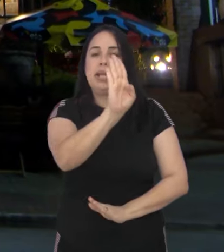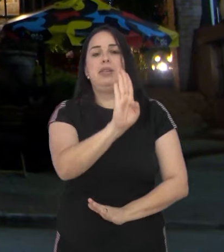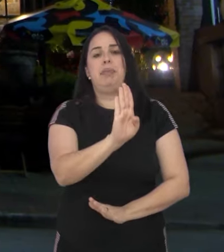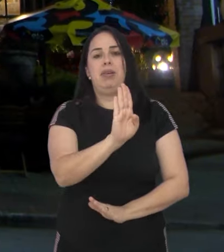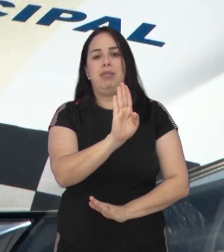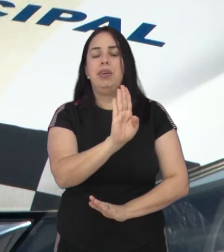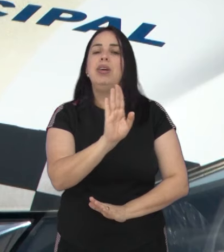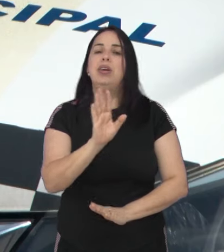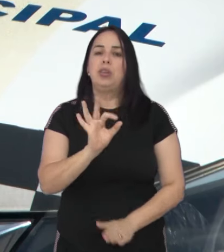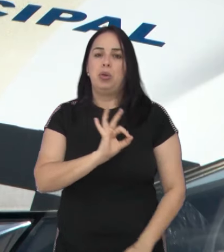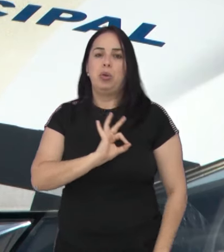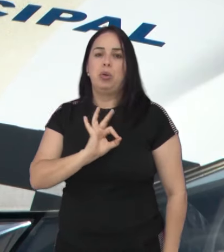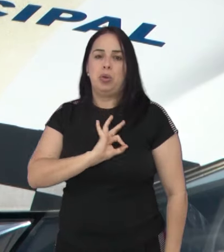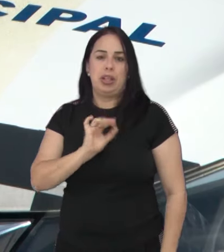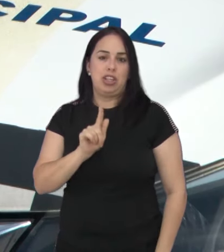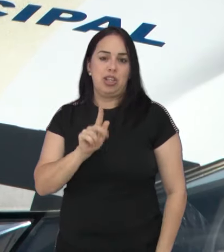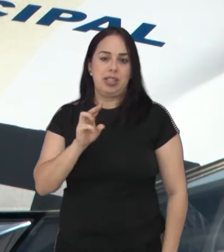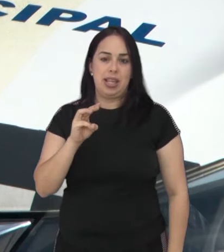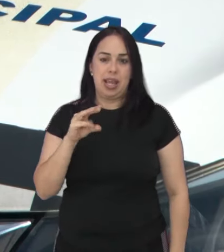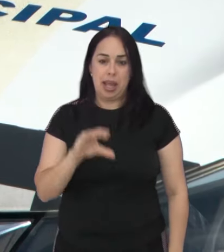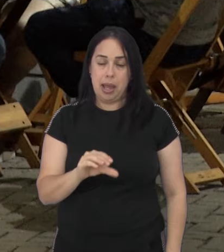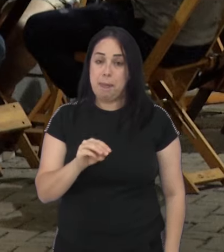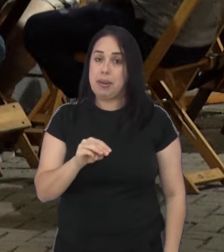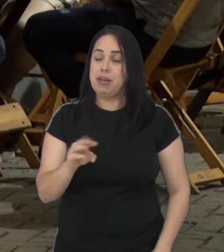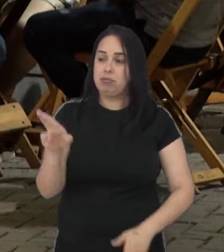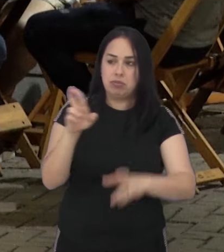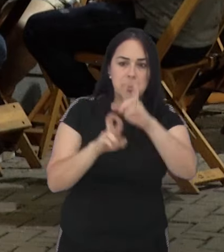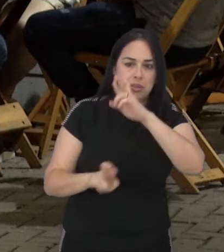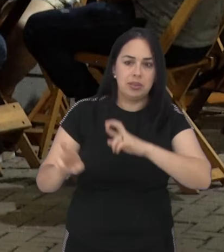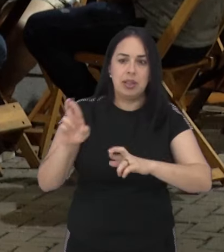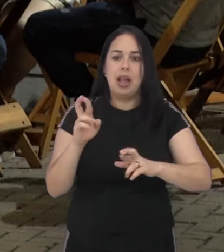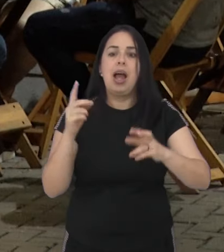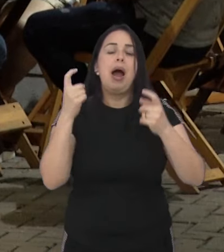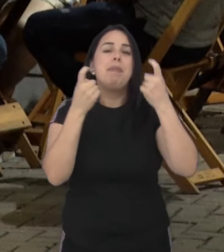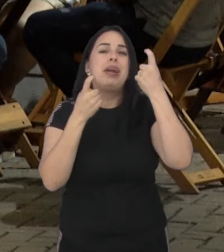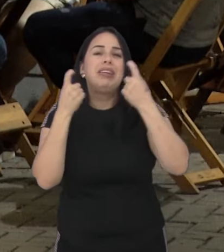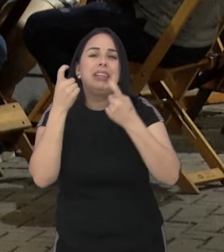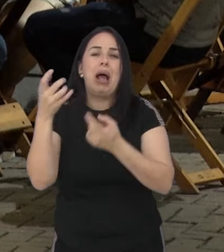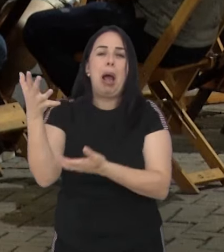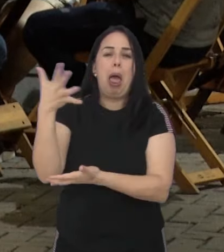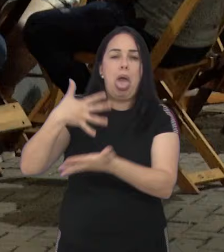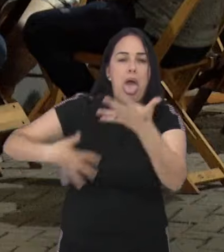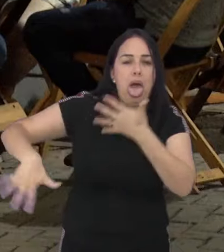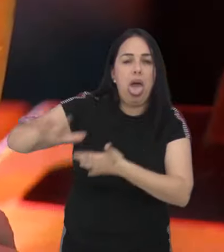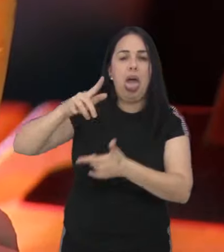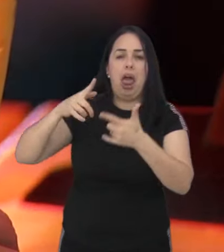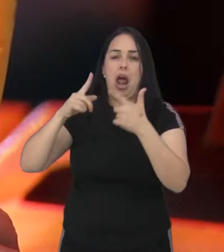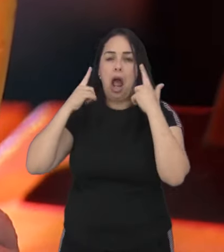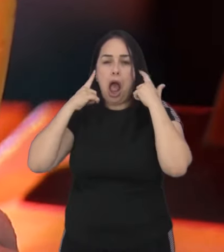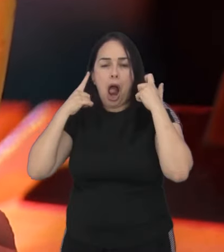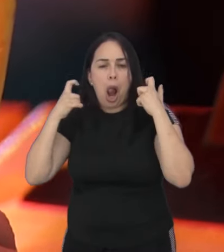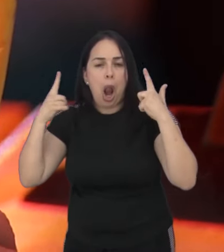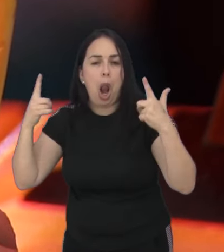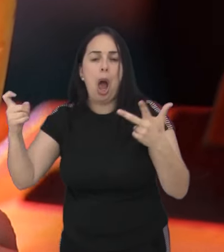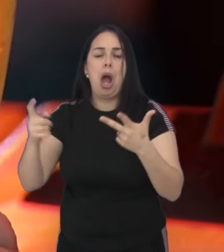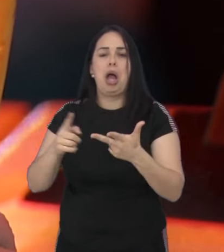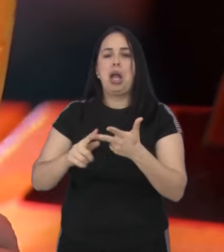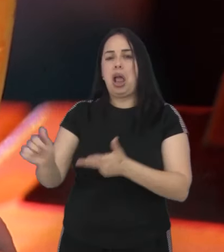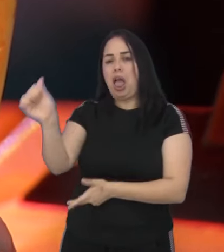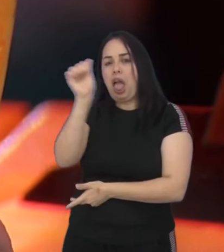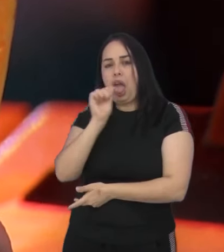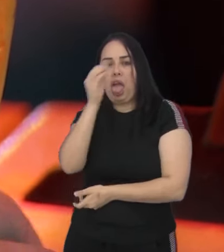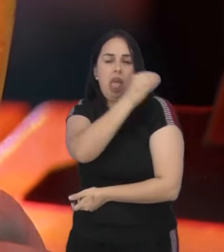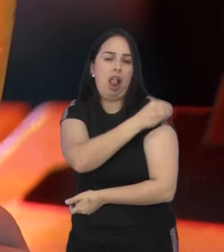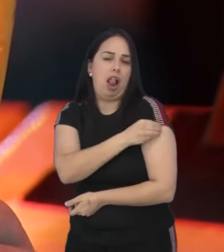principais focos dos agentes de fiscalização a preocupação é quanto a baderna som alto e o consumo de bebidas